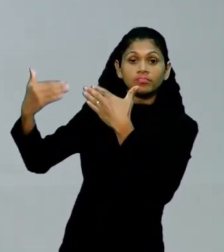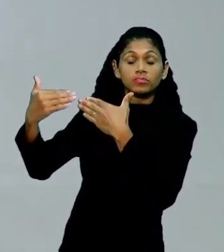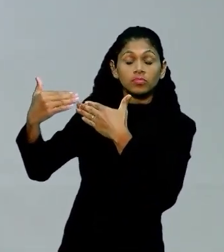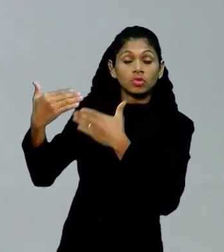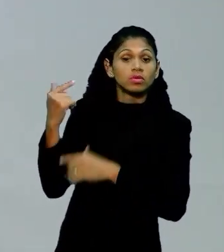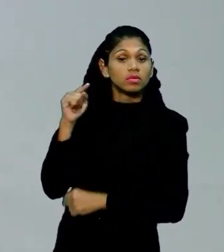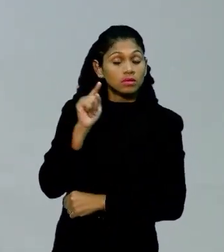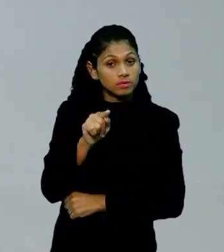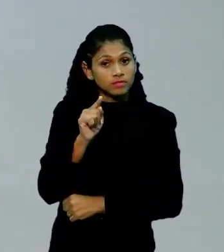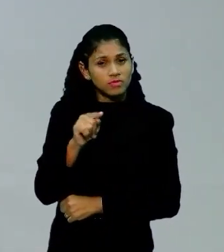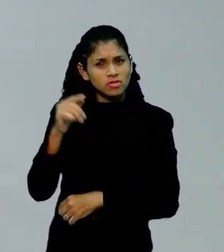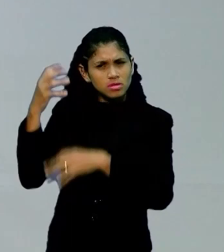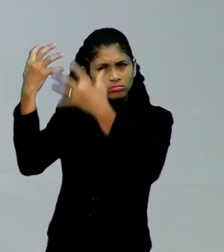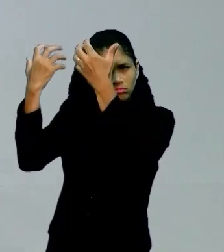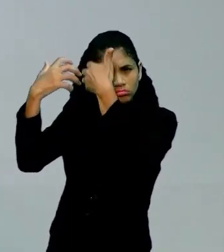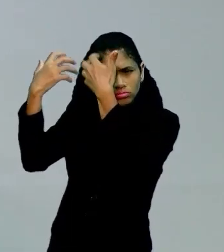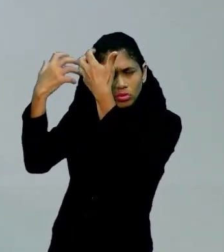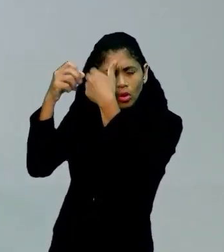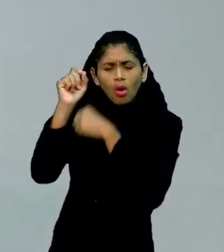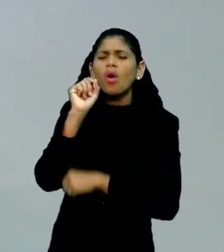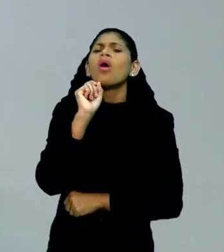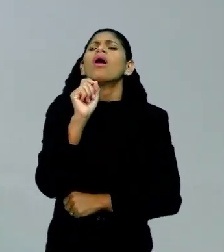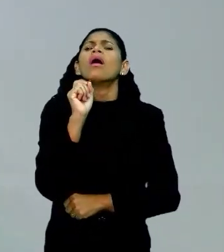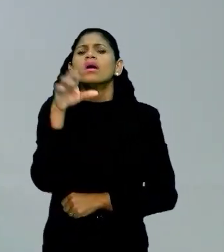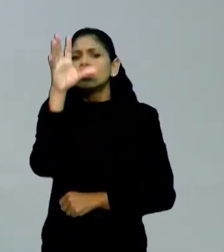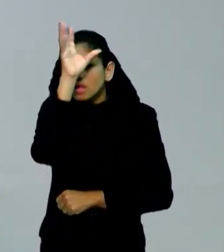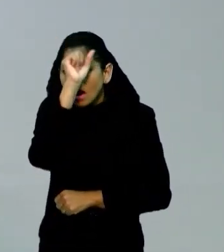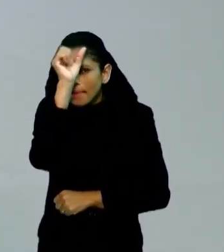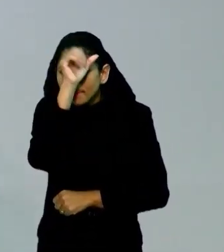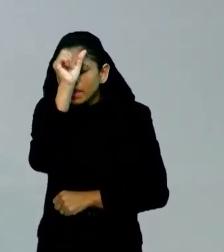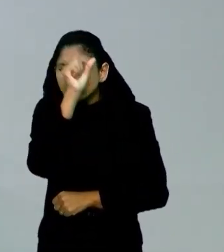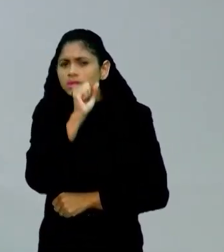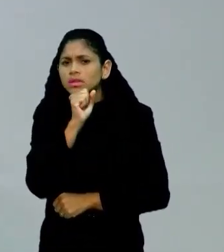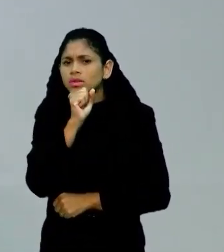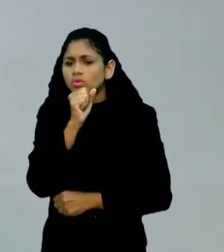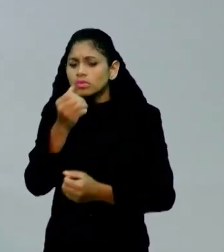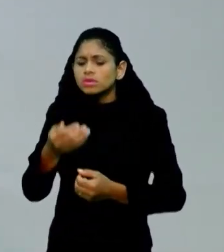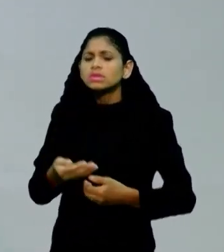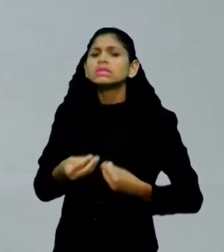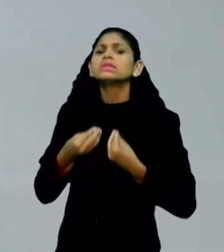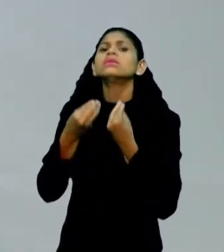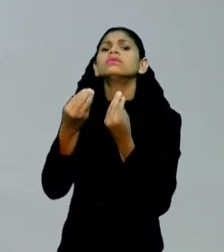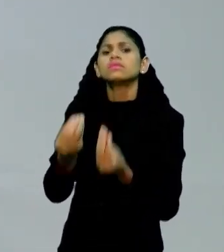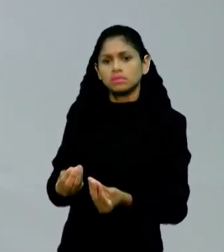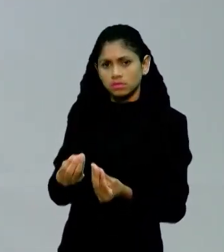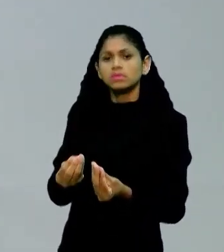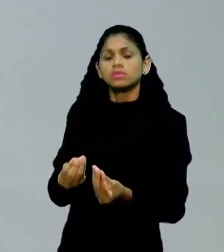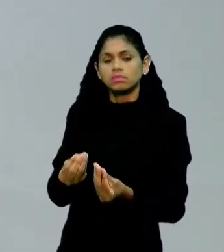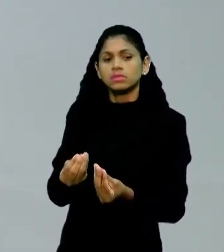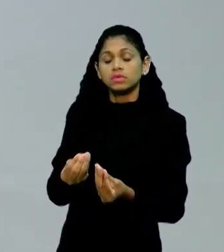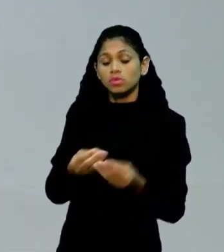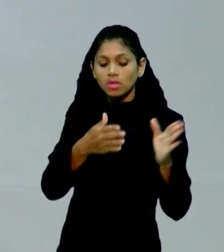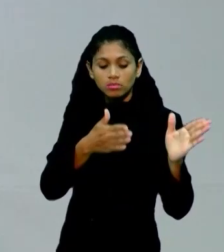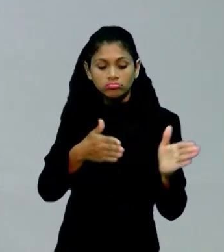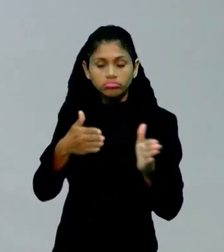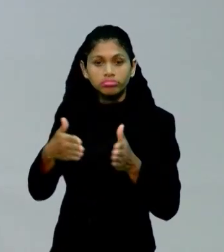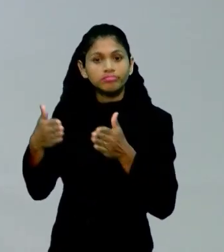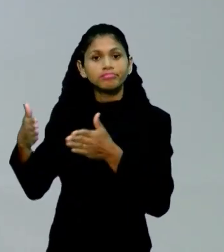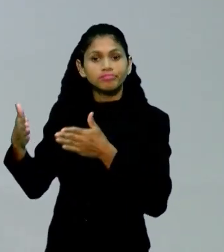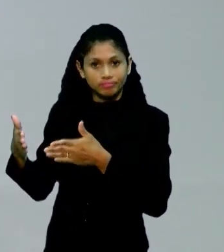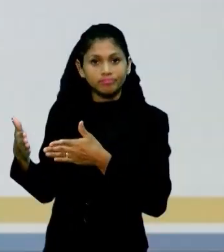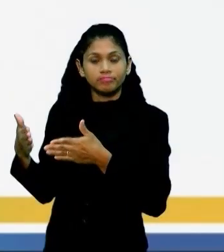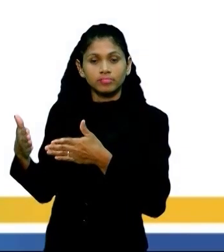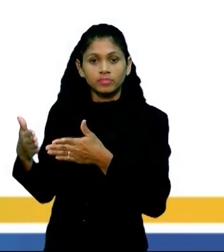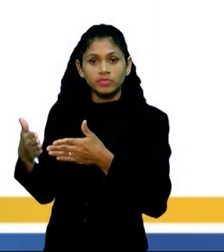você faz a reflexão do que você está aprendendo do que você está eh ofertando e todo esse processo ele vai dinamizando o